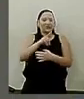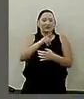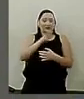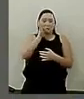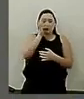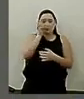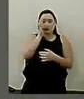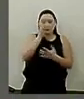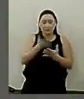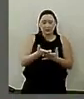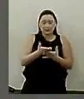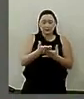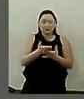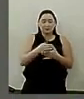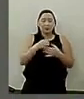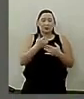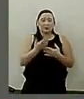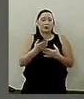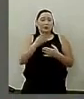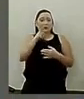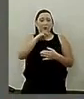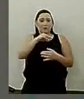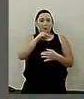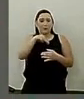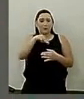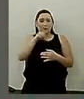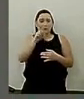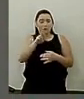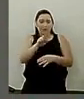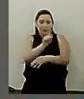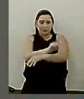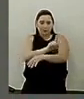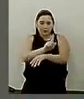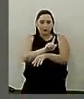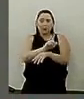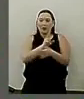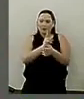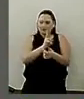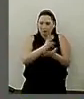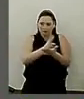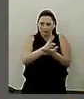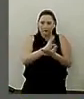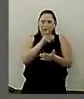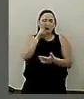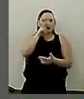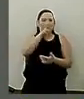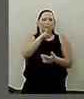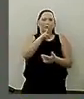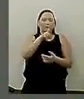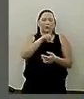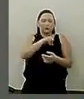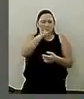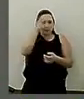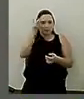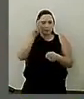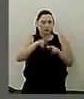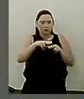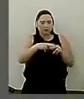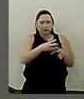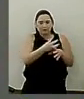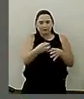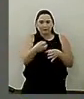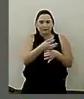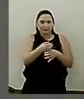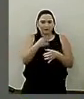Galileia, mesmo sofrendo com a drenagem, ainda está vivo, forte e bastante visitado pelo turismo mundial que